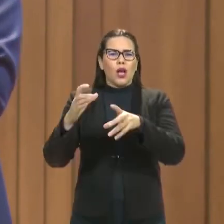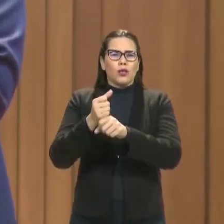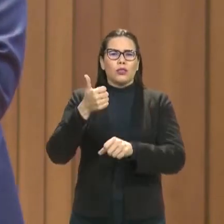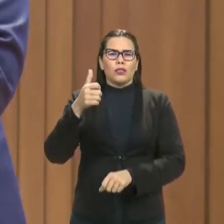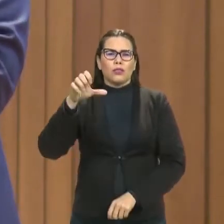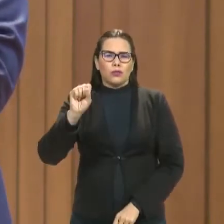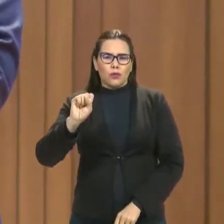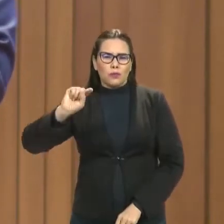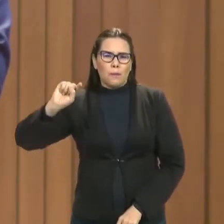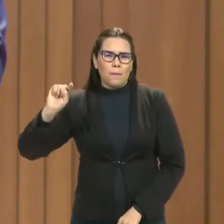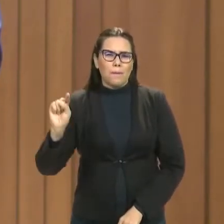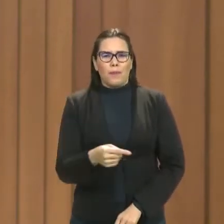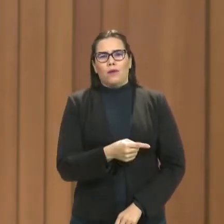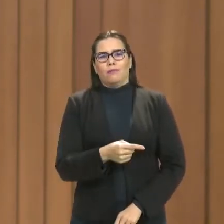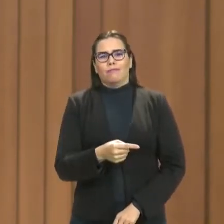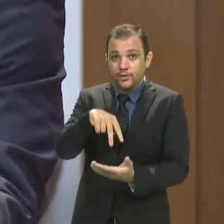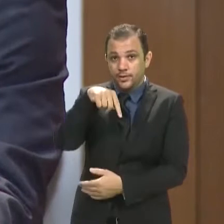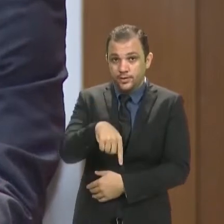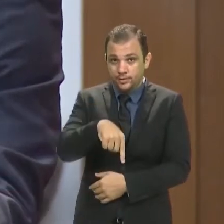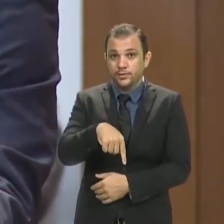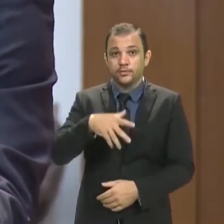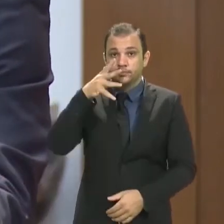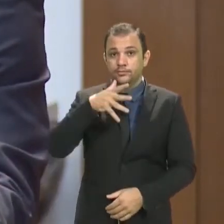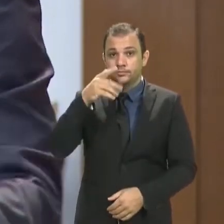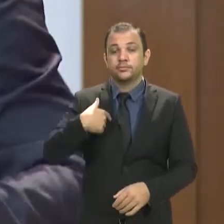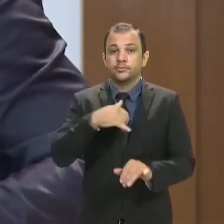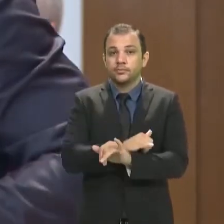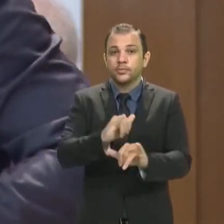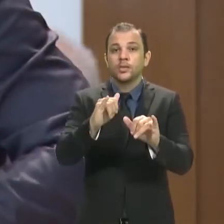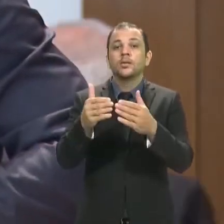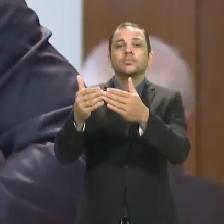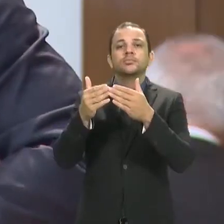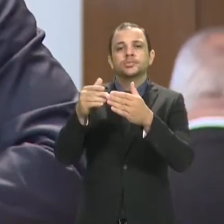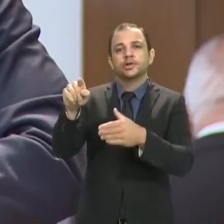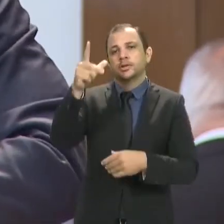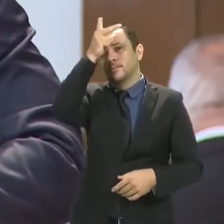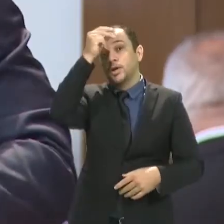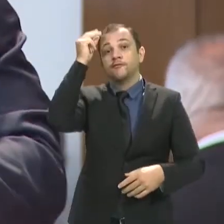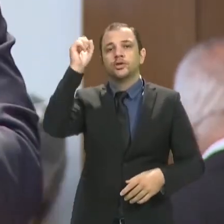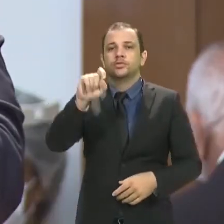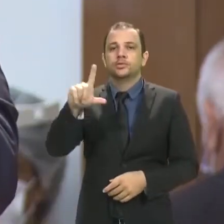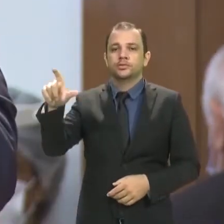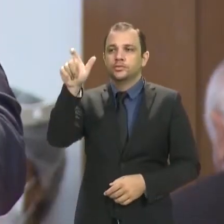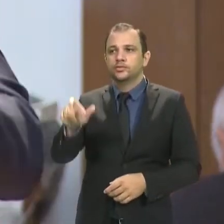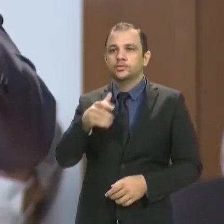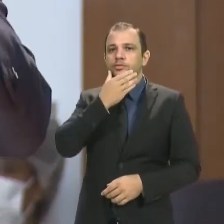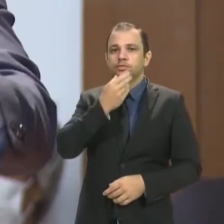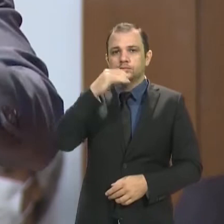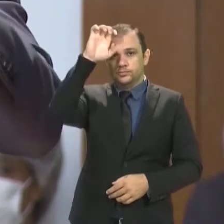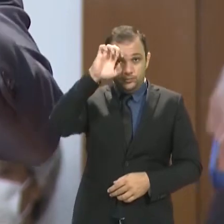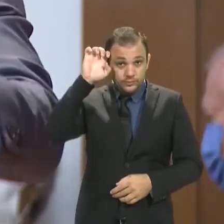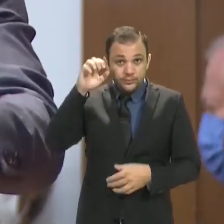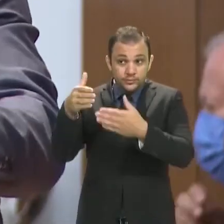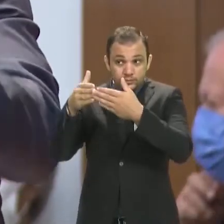como medida de combate as dificuldades econômicas o deputado Duarte Júnior pediu a melhor o corte público de São Luís e